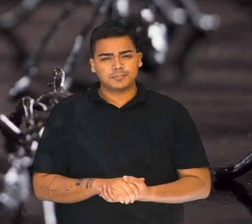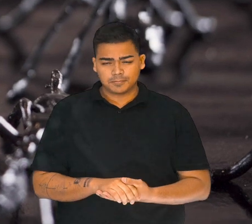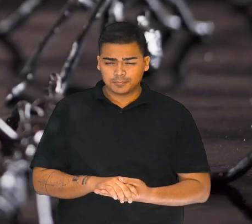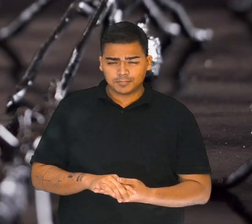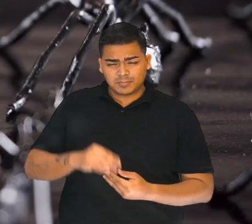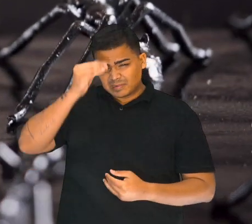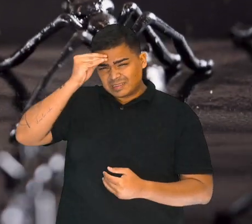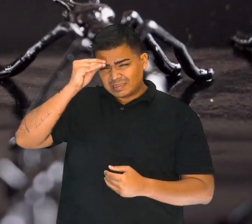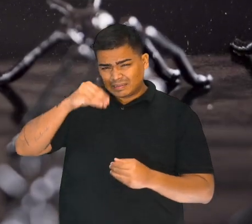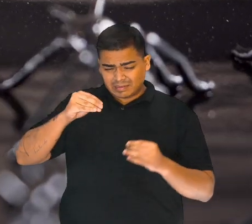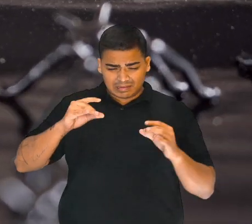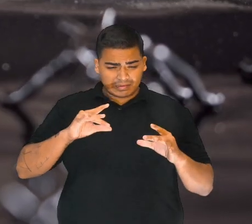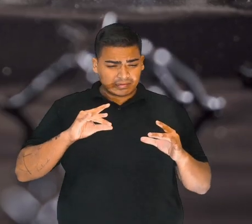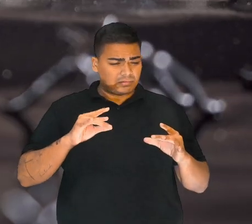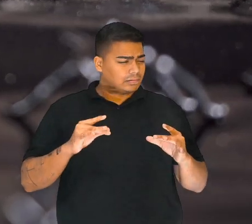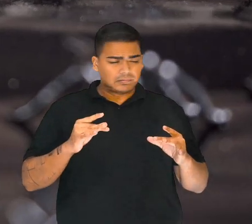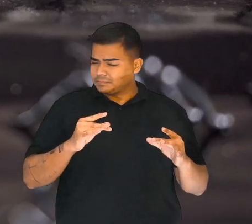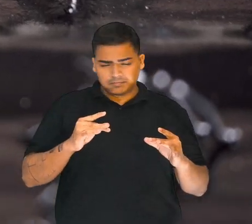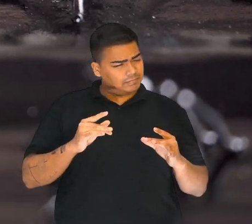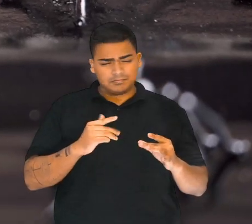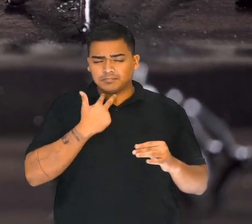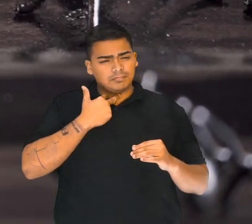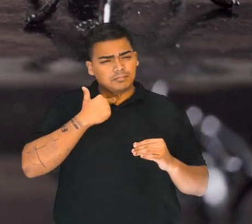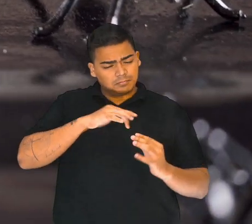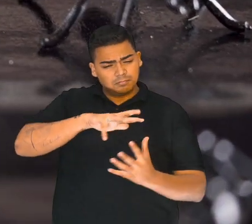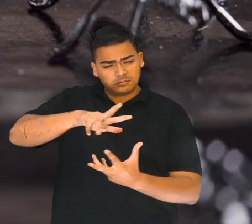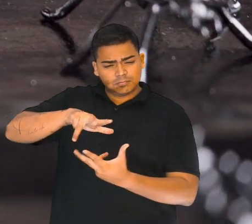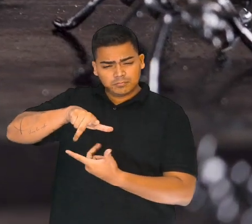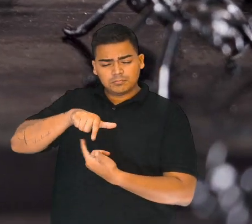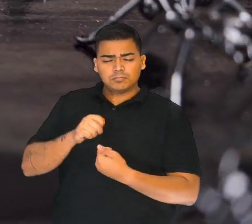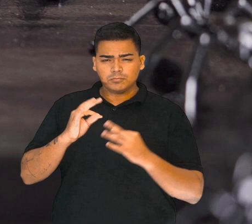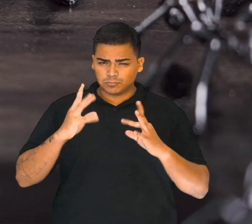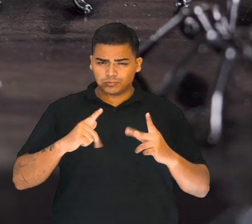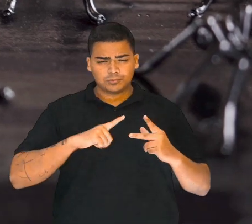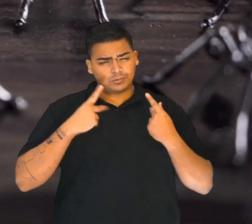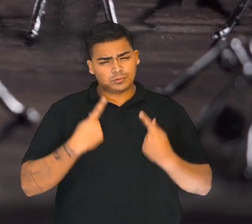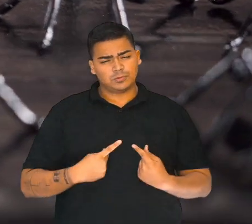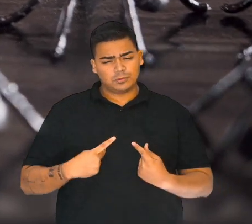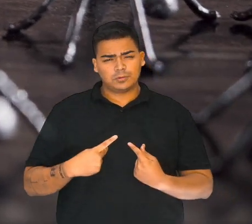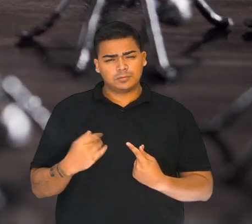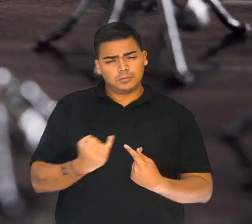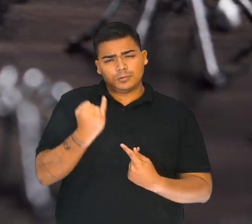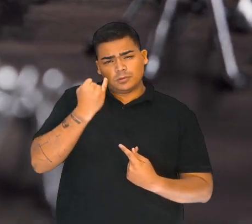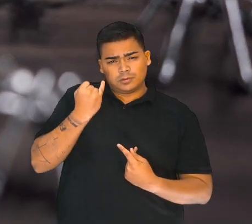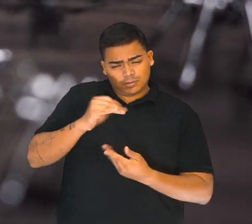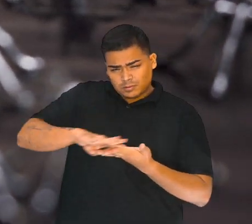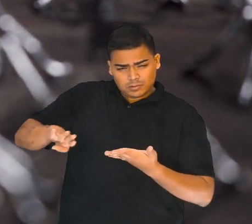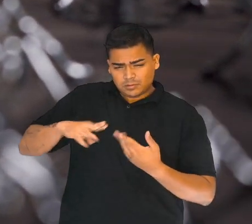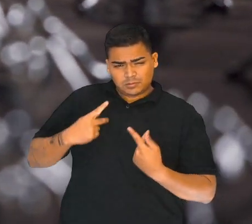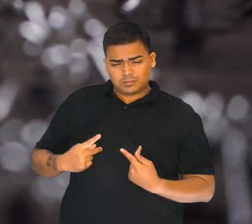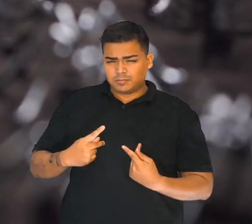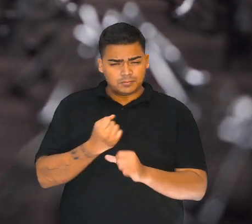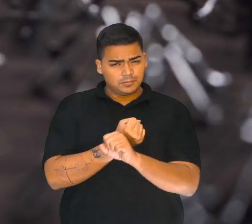pode existir um mundo sem a gente. Existe uma possibilidade de uma sociedade não humana. A gente quer